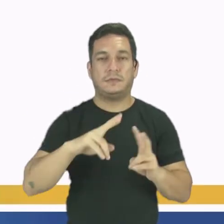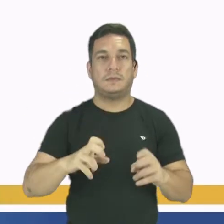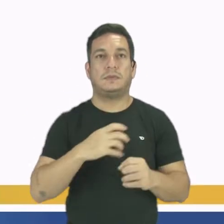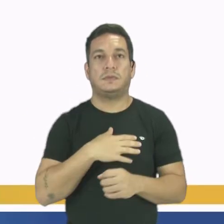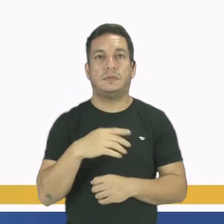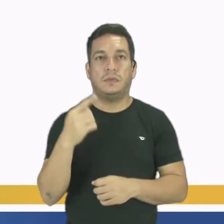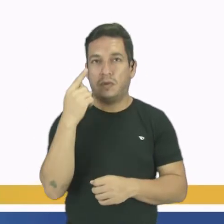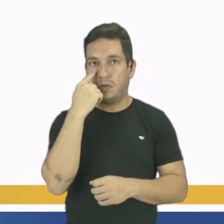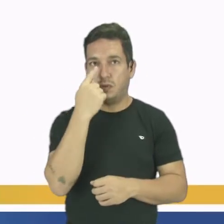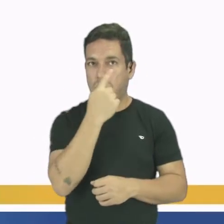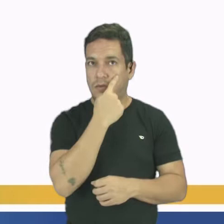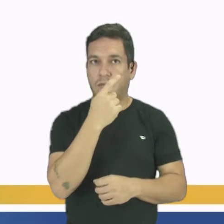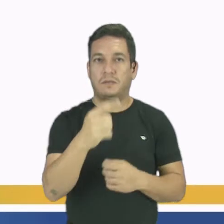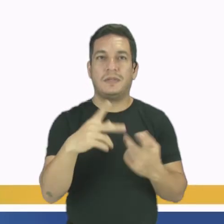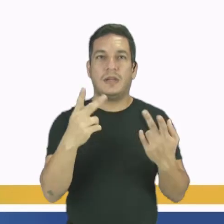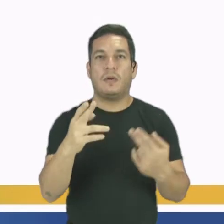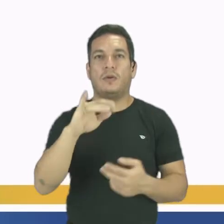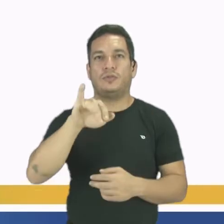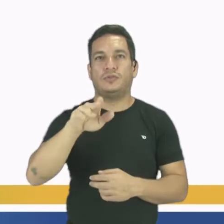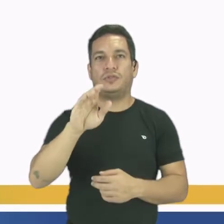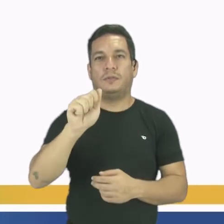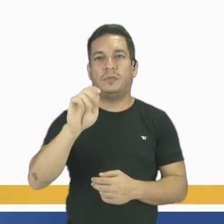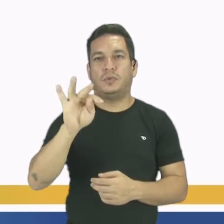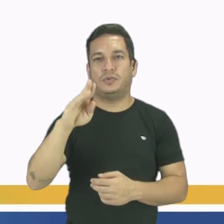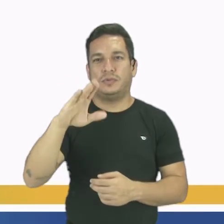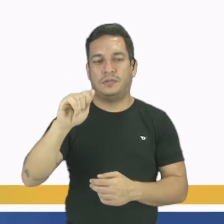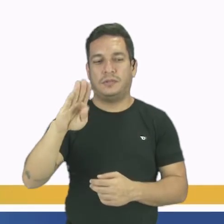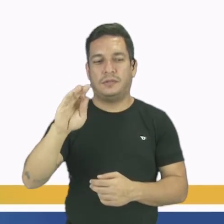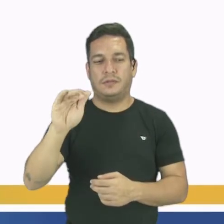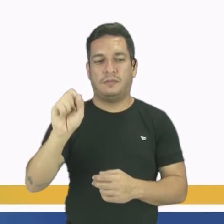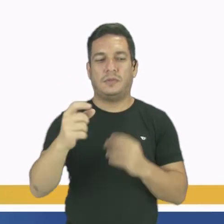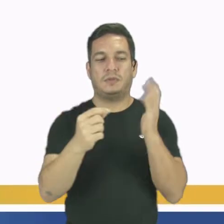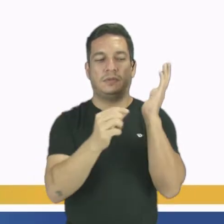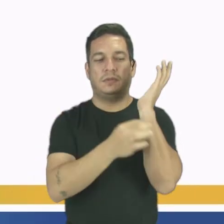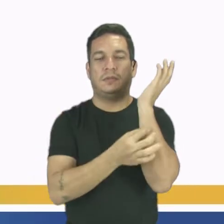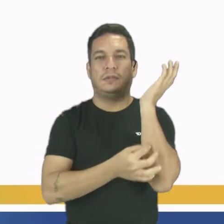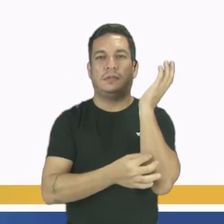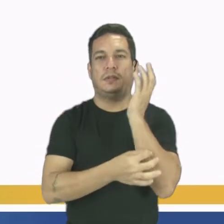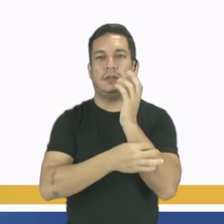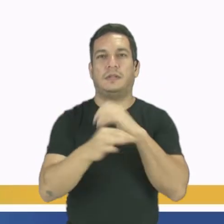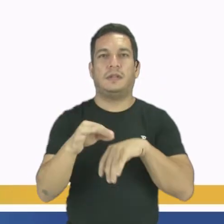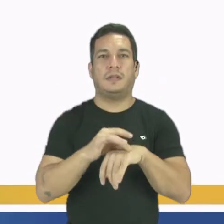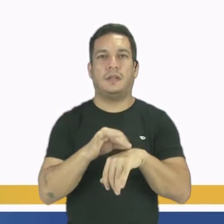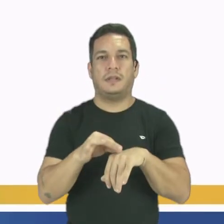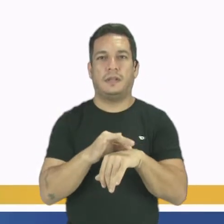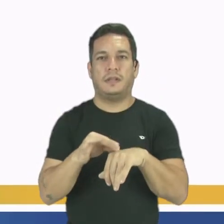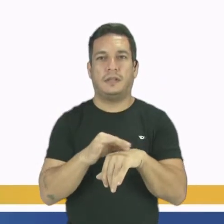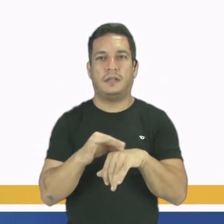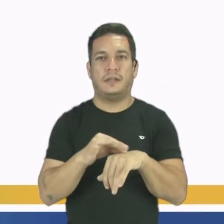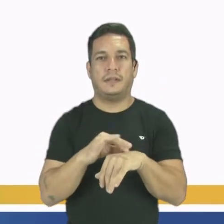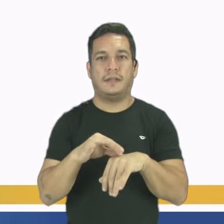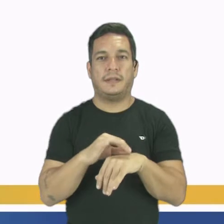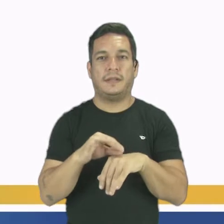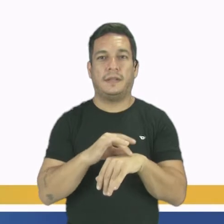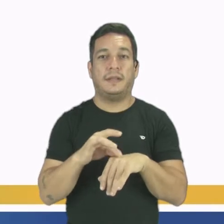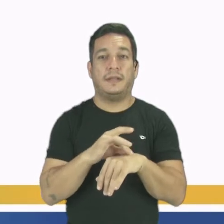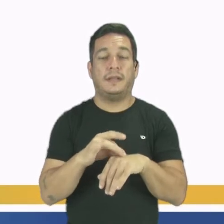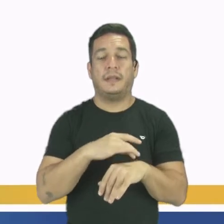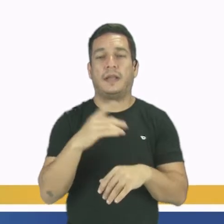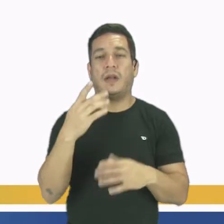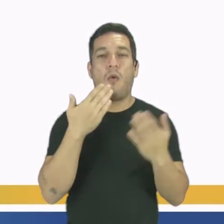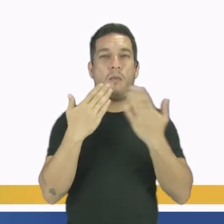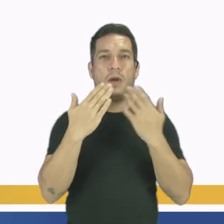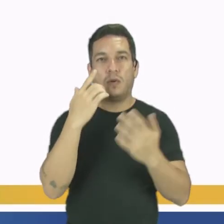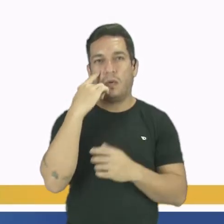seus olhos são como jabuticabas, ou seja, ele está comparando os olhos da pessoa, da